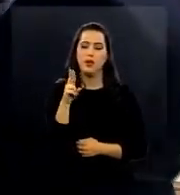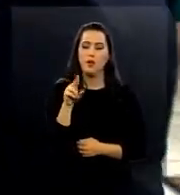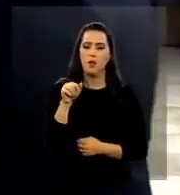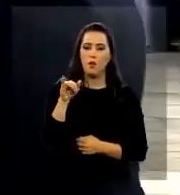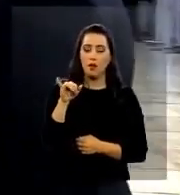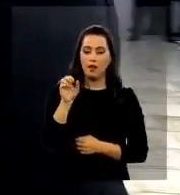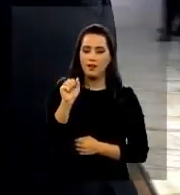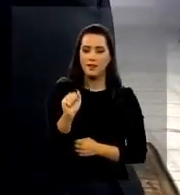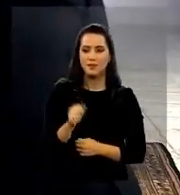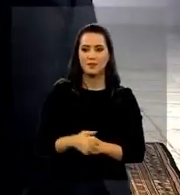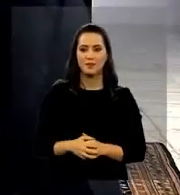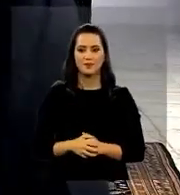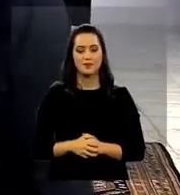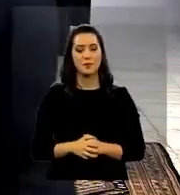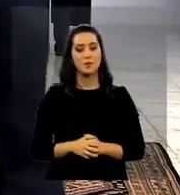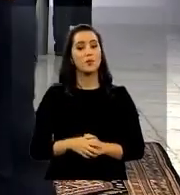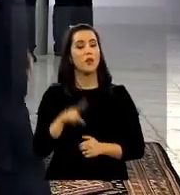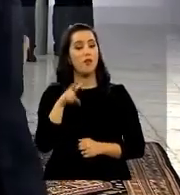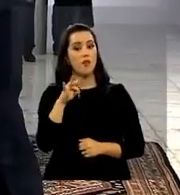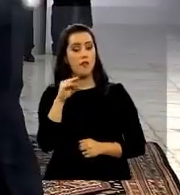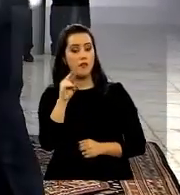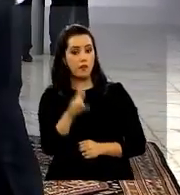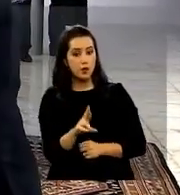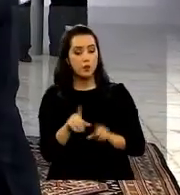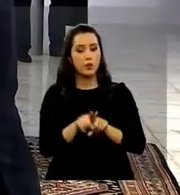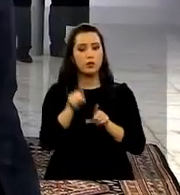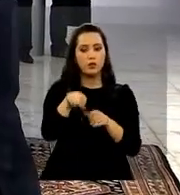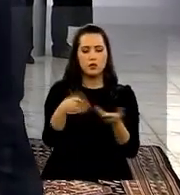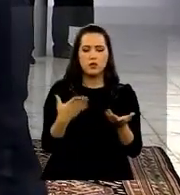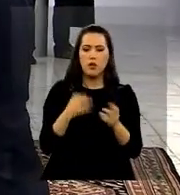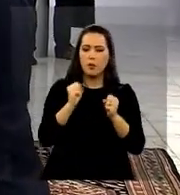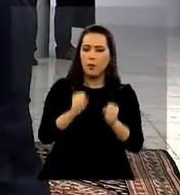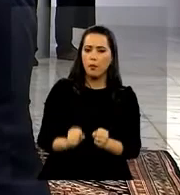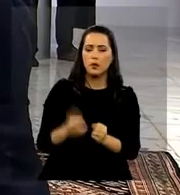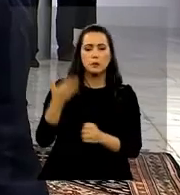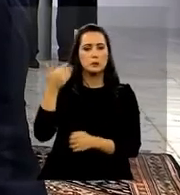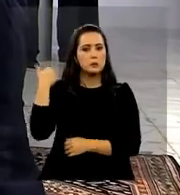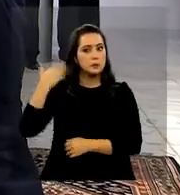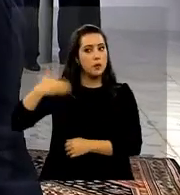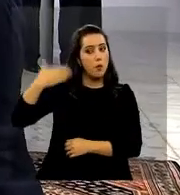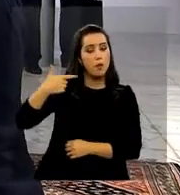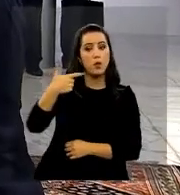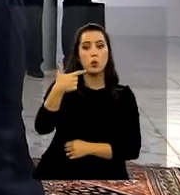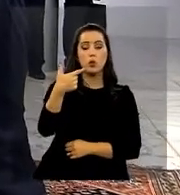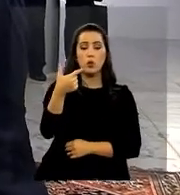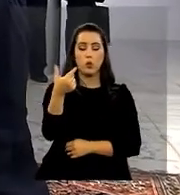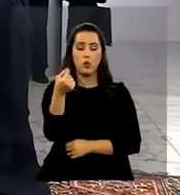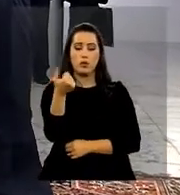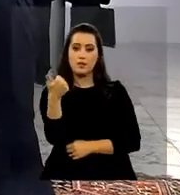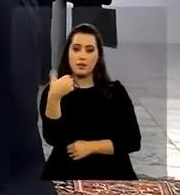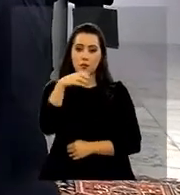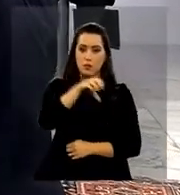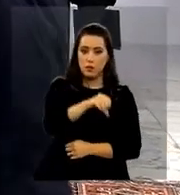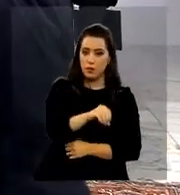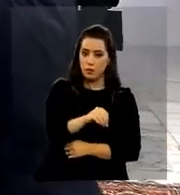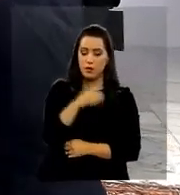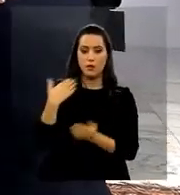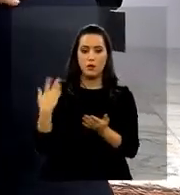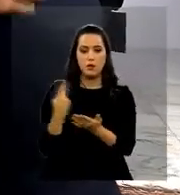Temos aí agora Viktor Orbán. Ele está no poder desde 2010, a última eleição ocorreu em 10 de maio